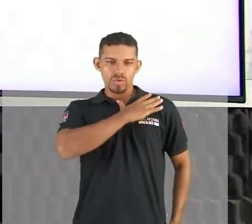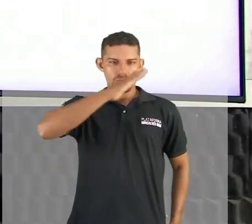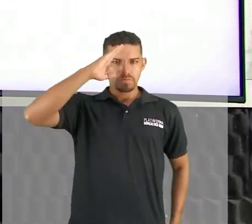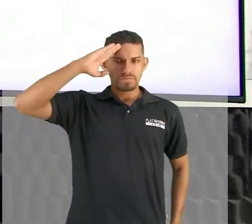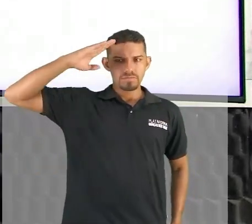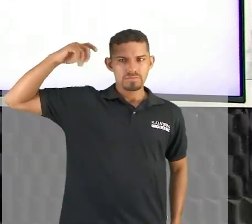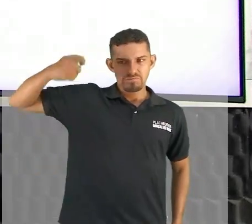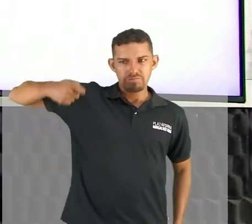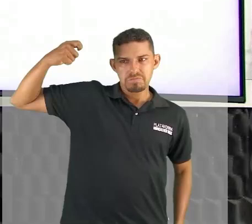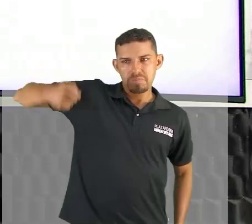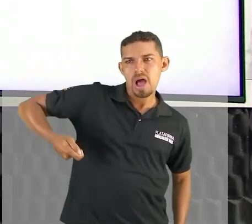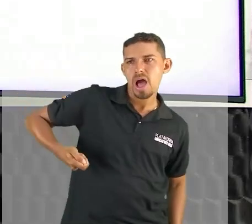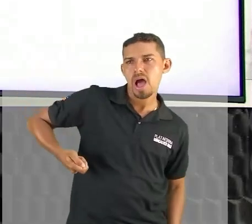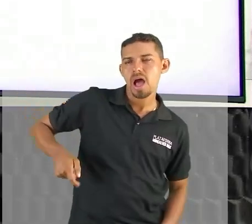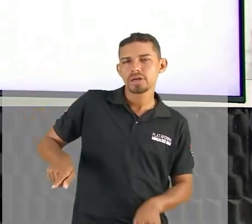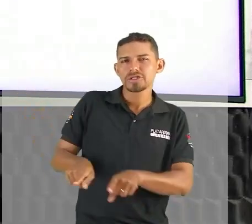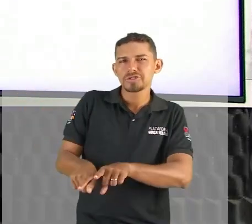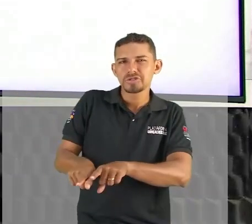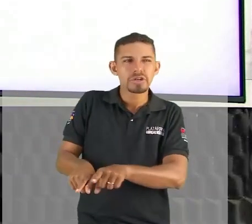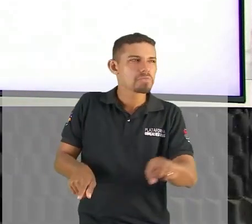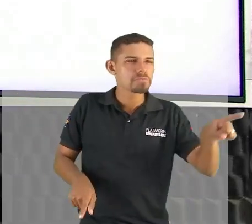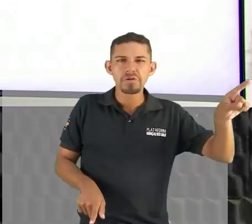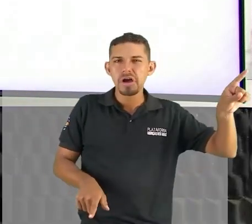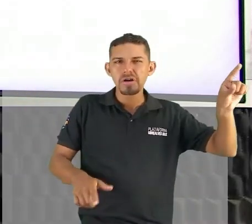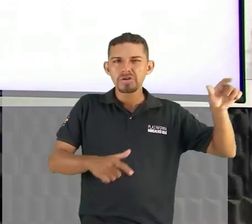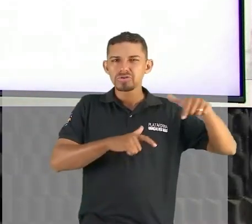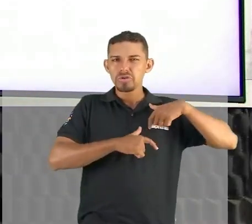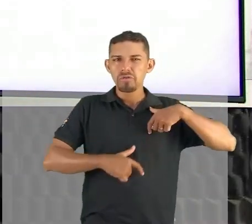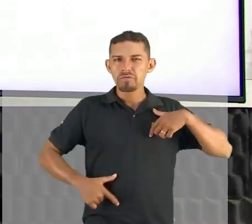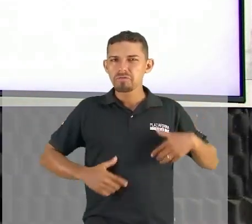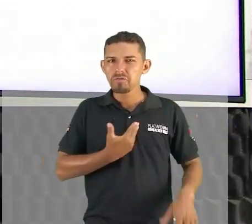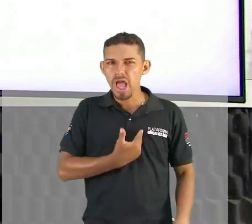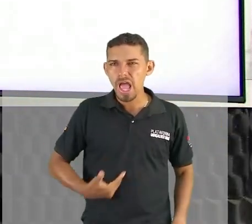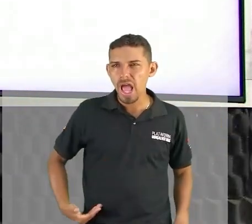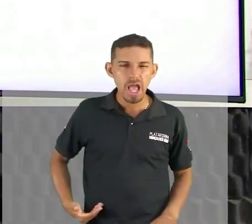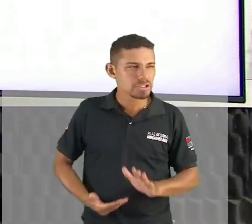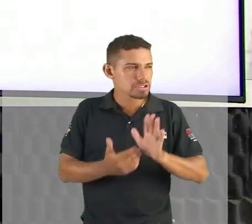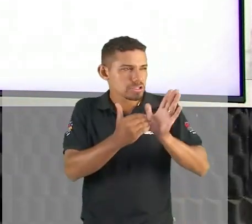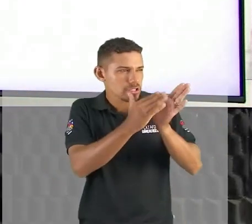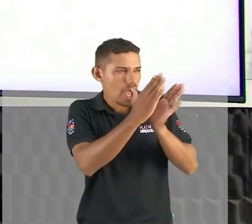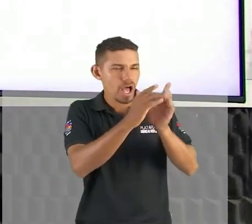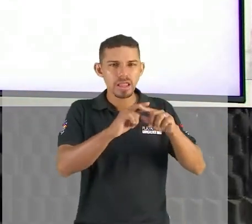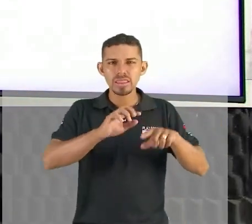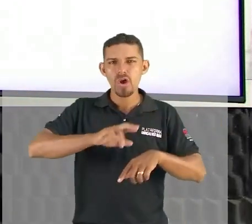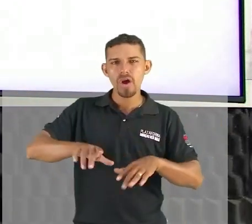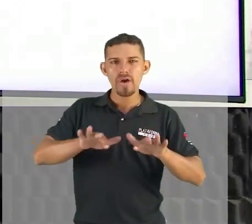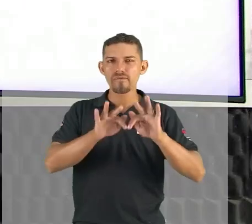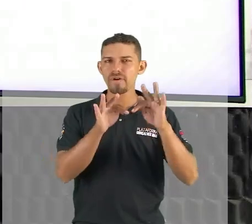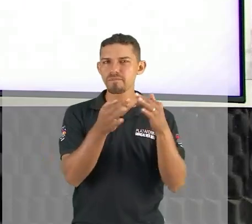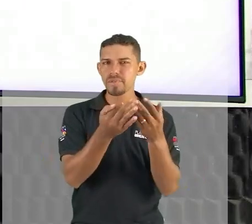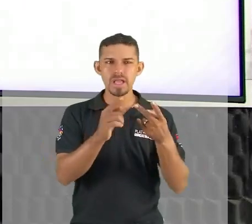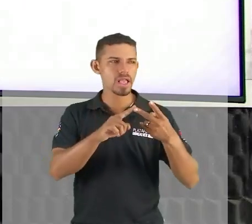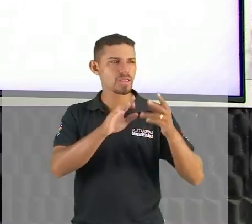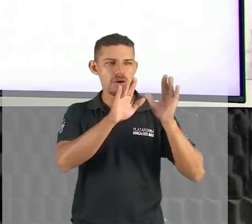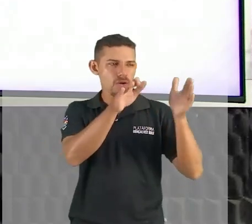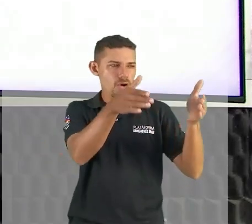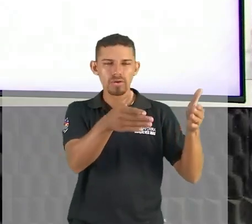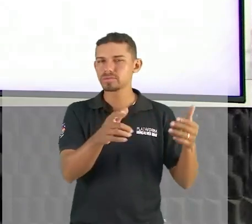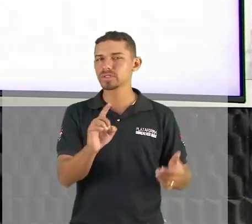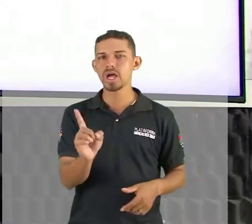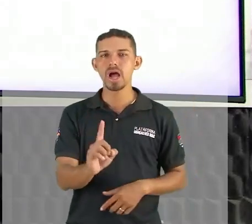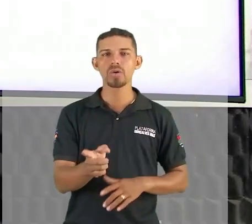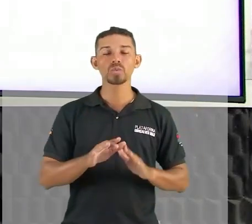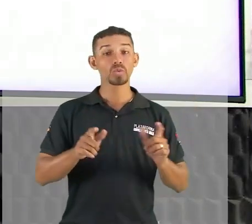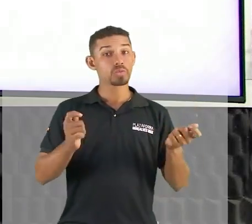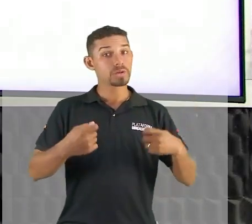Então nós precisamos tirar esses que estão no poder, porque esses que estão no poder, eles não são uma família, eles não olham para a família.